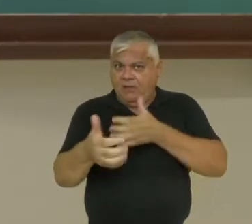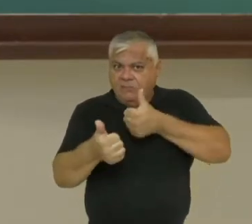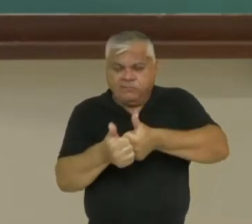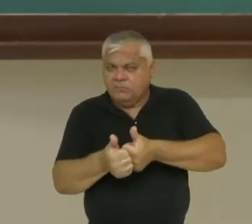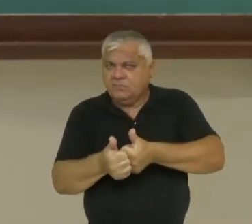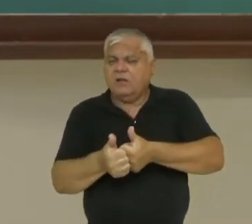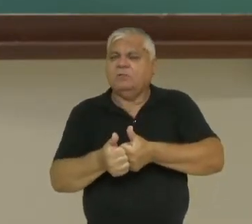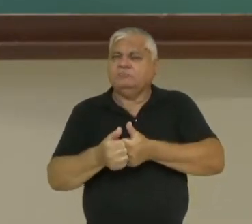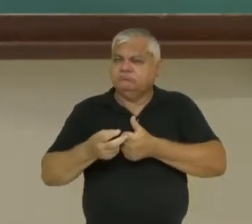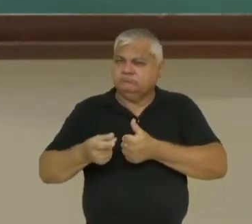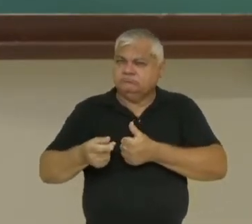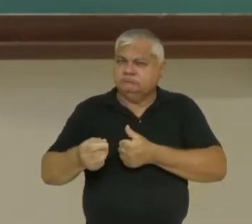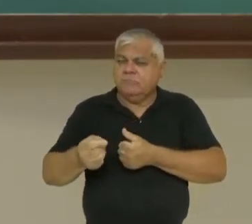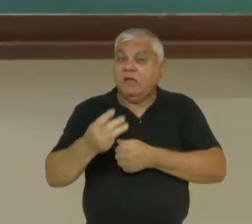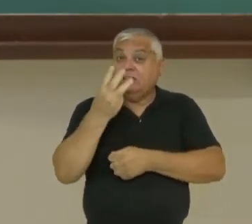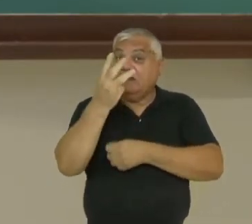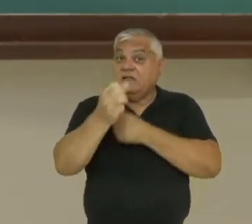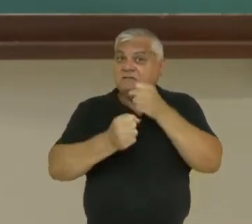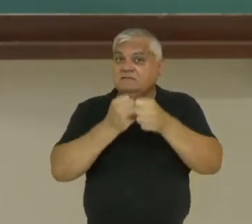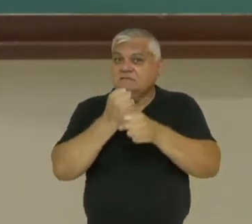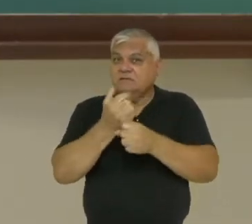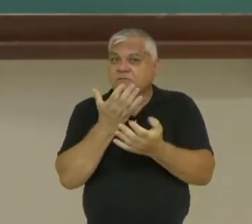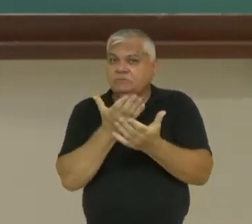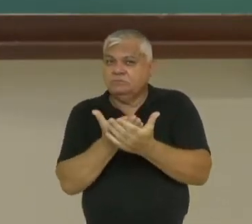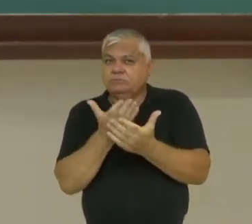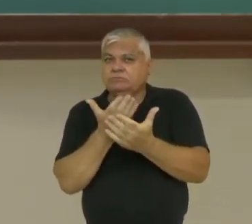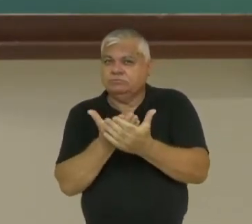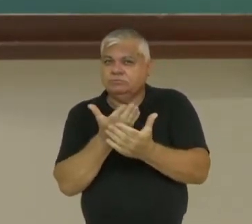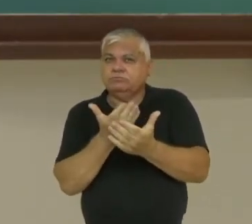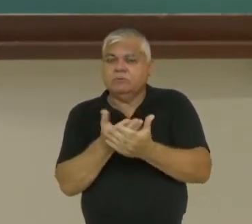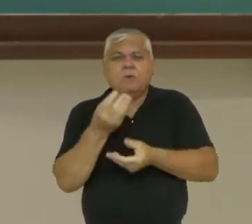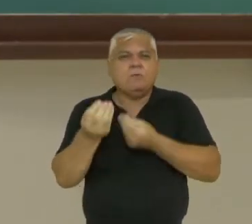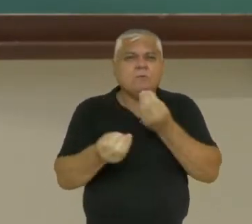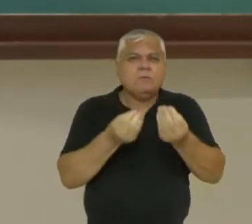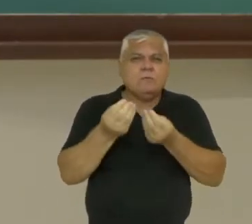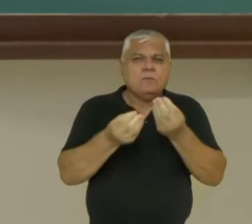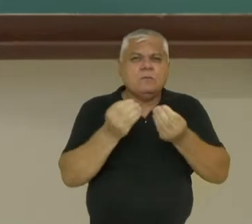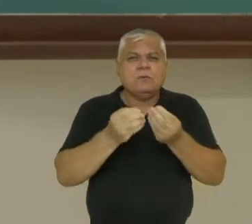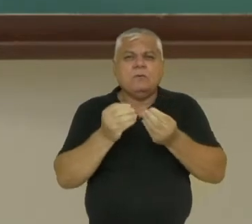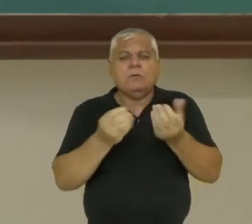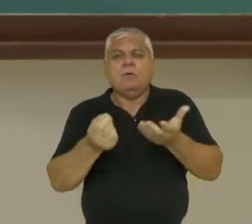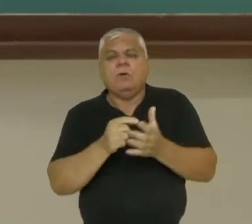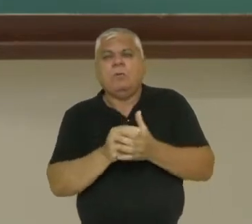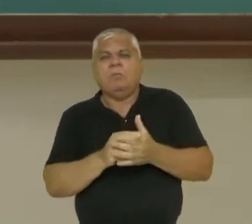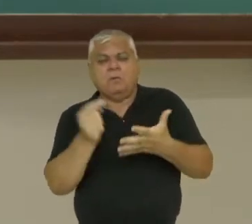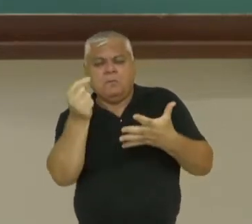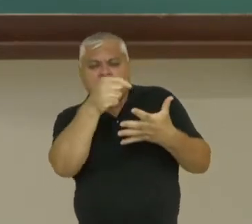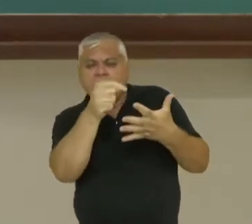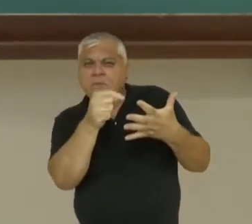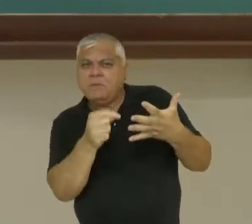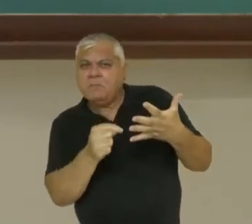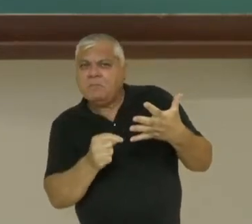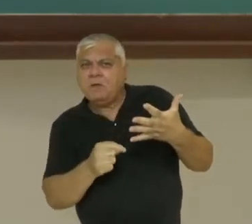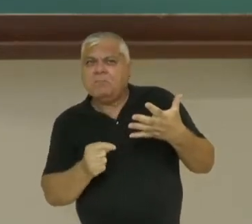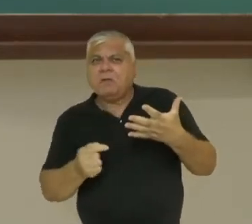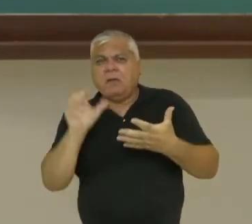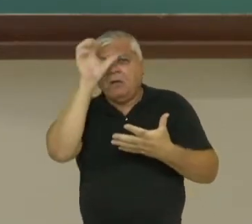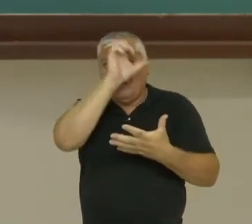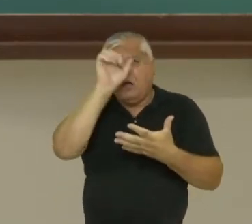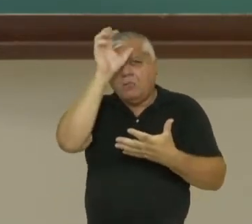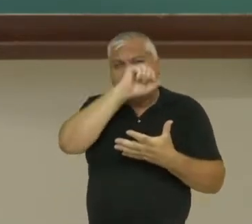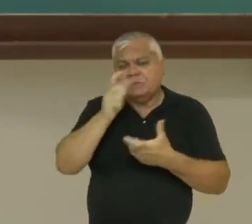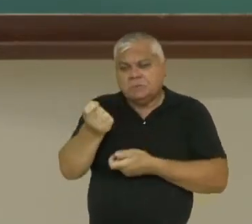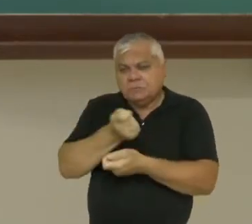médio, falando sobre vários aspectos da educação financeira que vai ser importante para a sua vida e que você